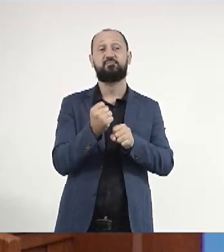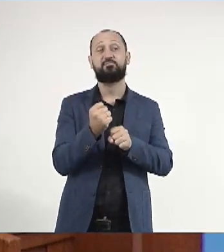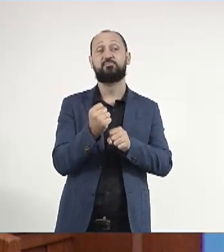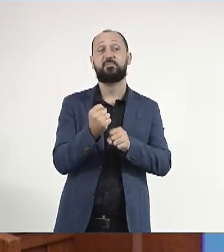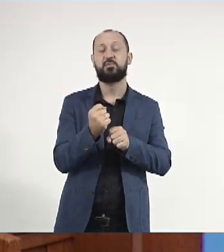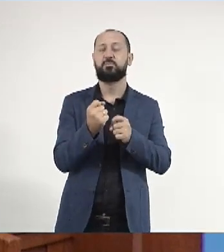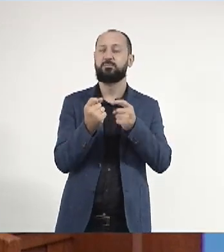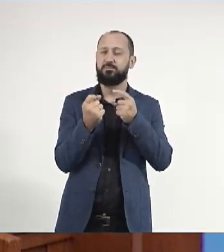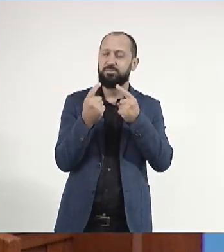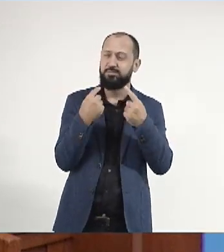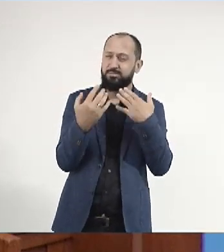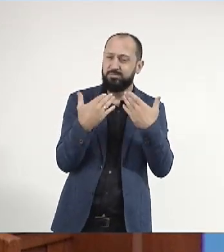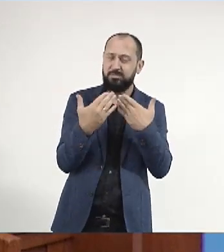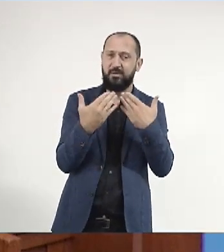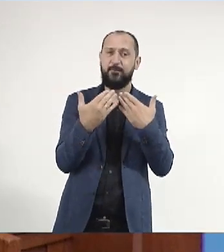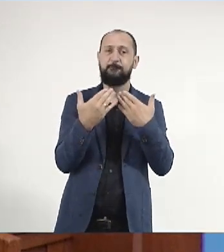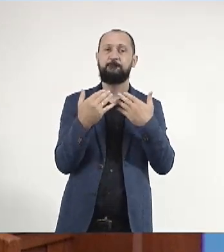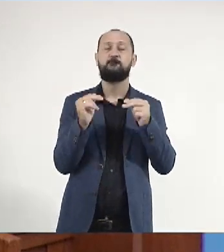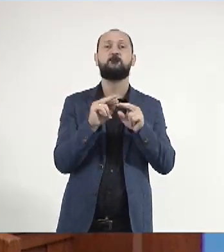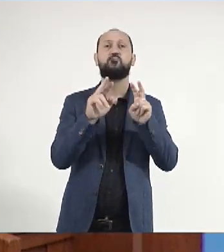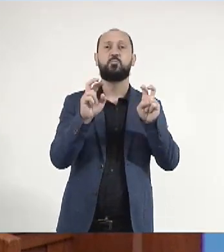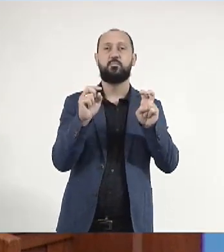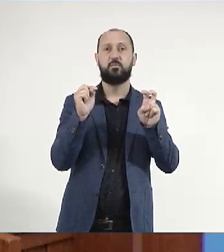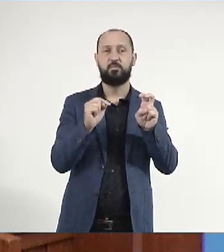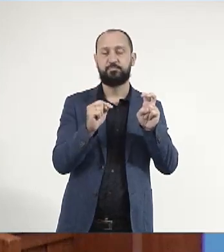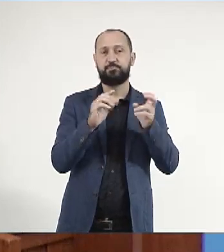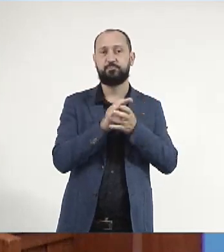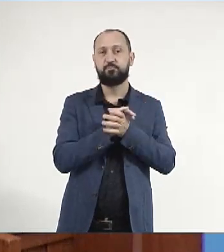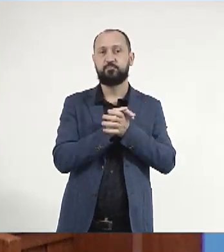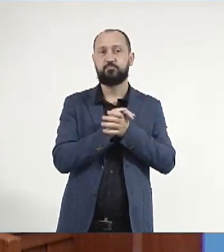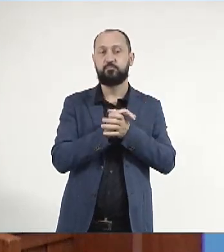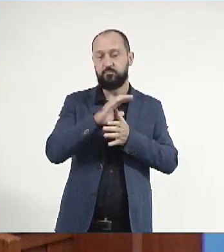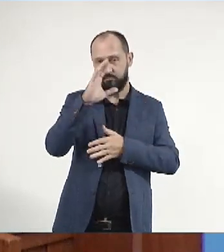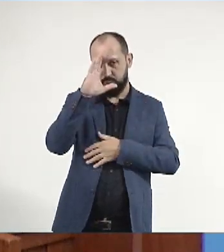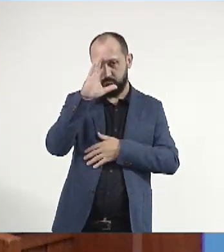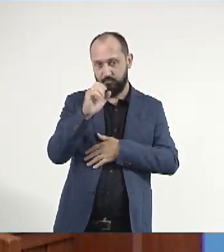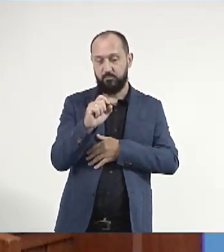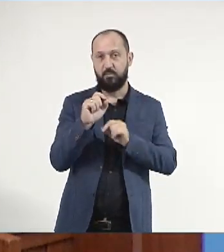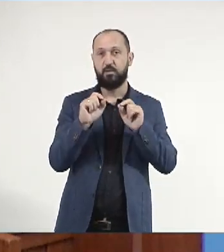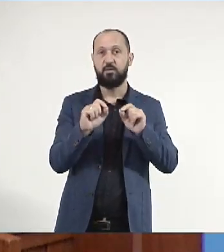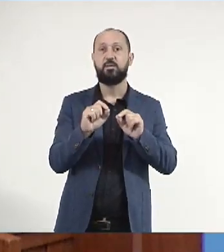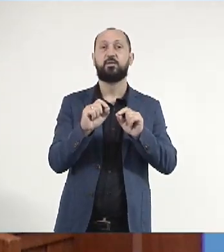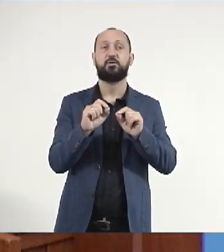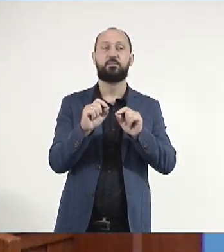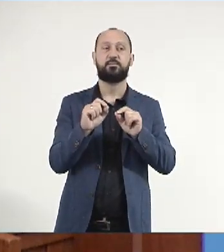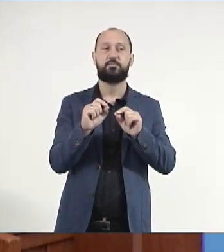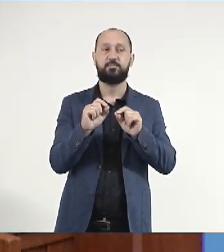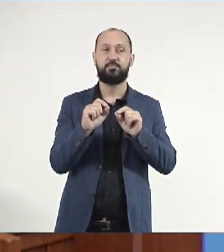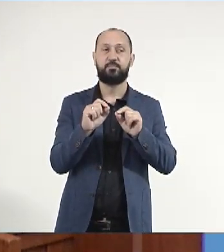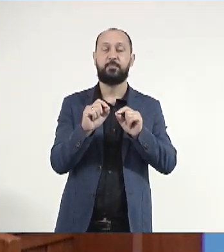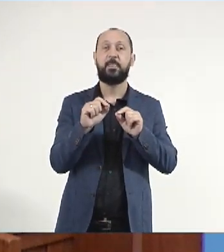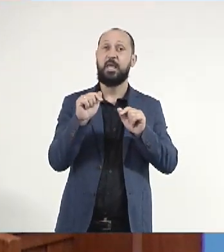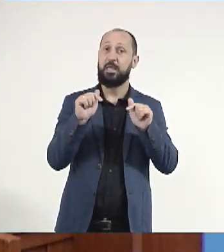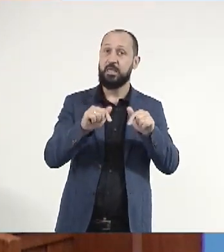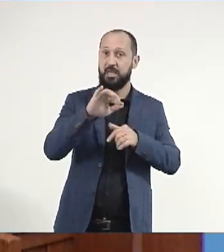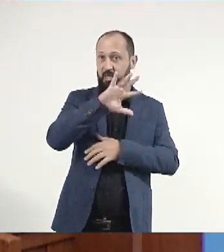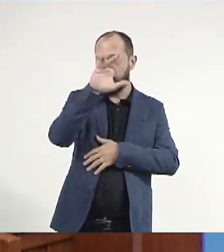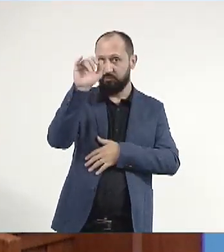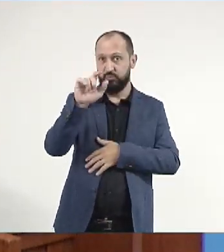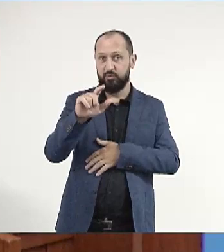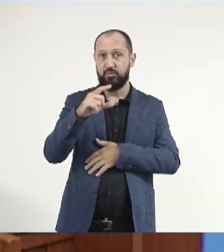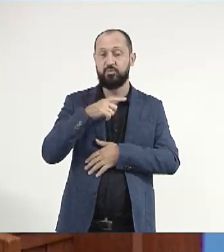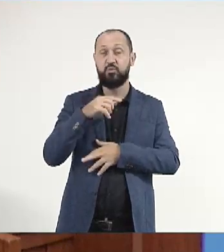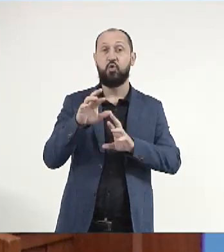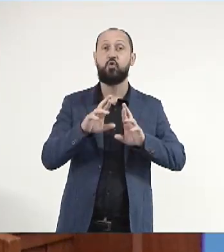Nós debatemos muito essas questões e a conclusão que se chegou é que aqui no Mato Grosso do